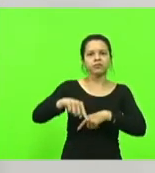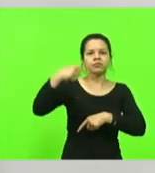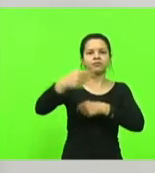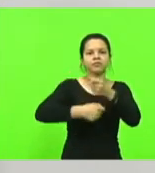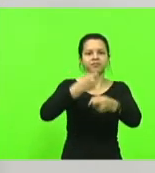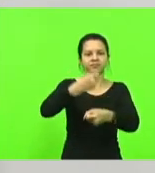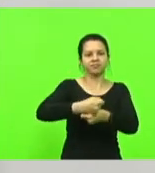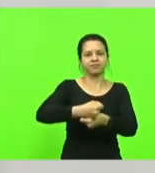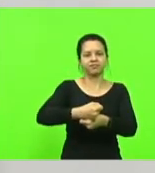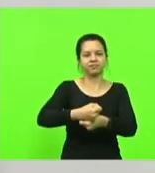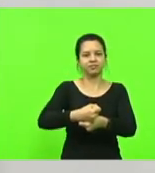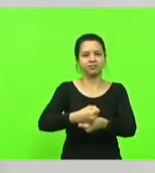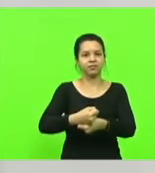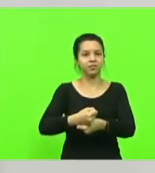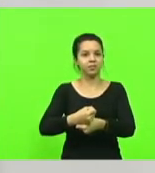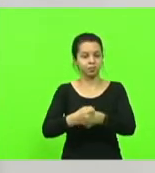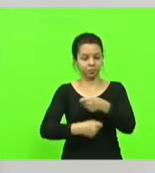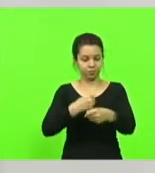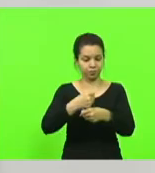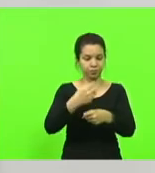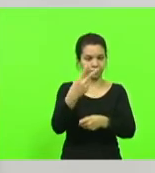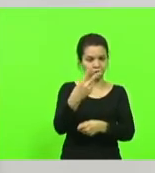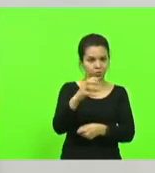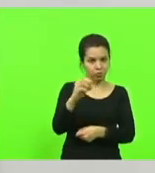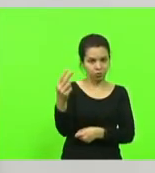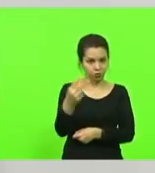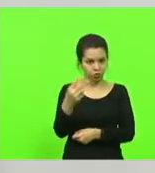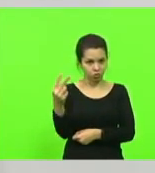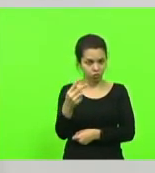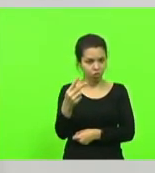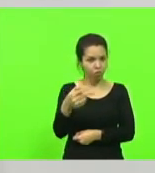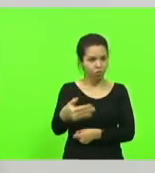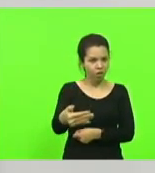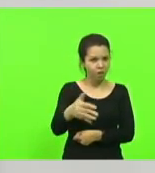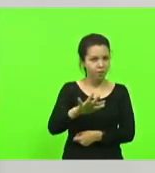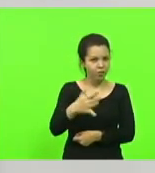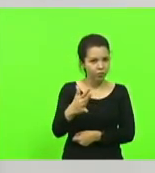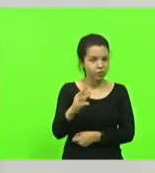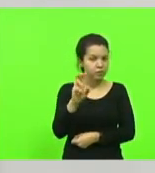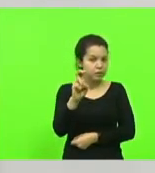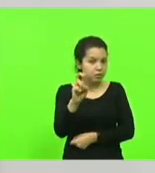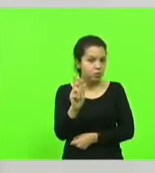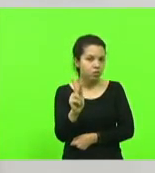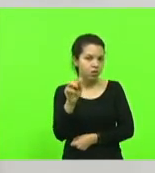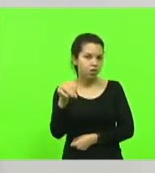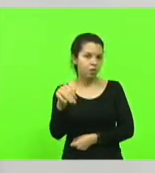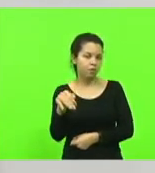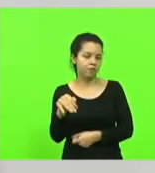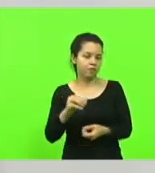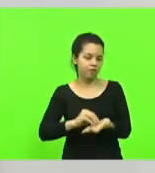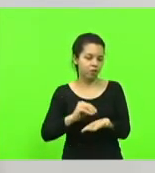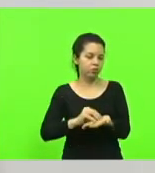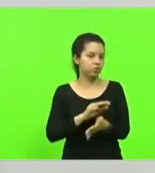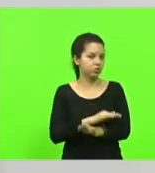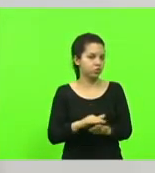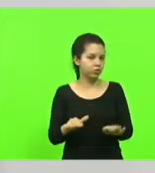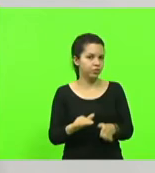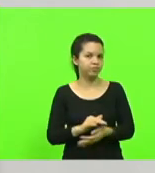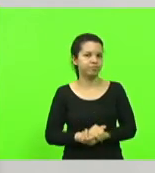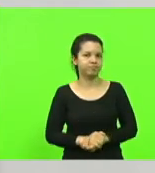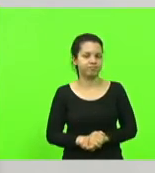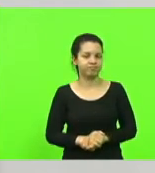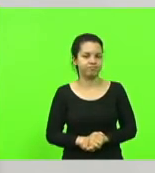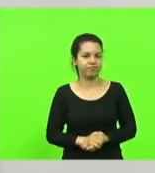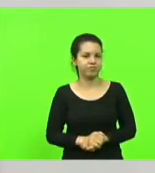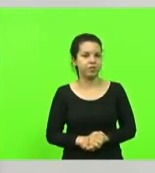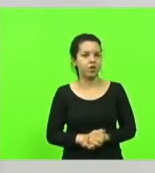para 2022 vai ficar em torno de 5 quilômetros só. O resto vai